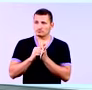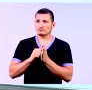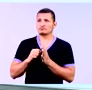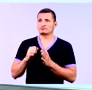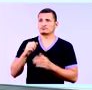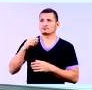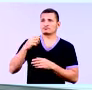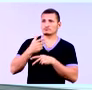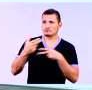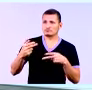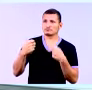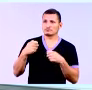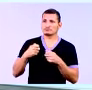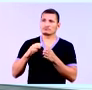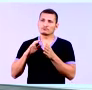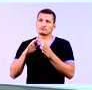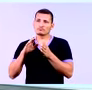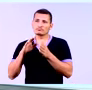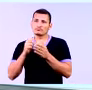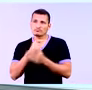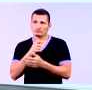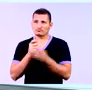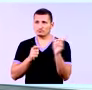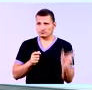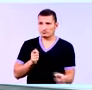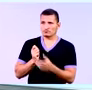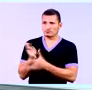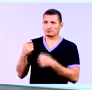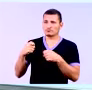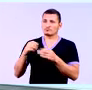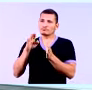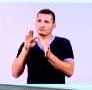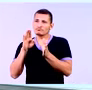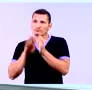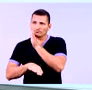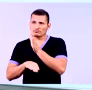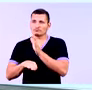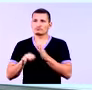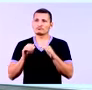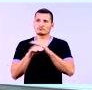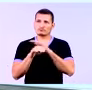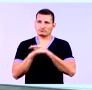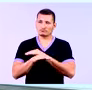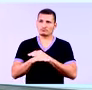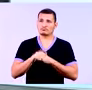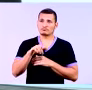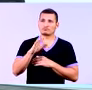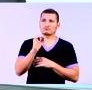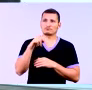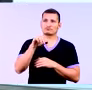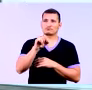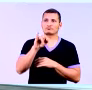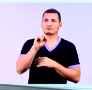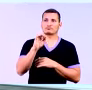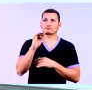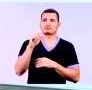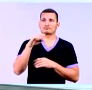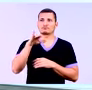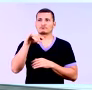dado baixa no estoque. E ponto final. Isso tem a ver com a consistência do banco de dados. Então lembra que quando nós